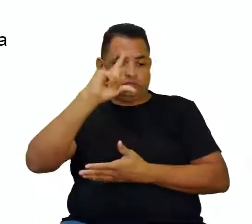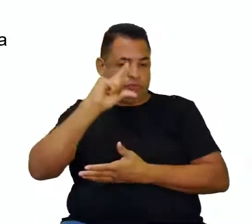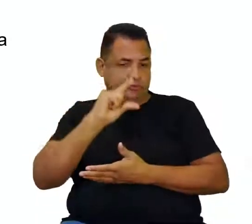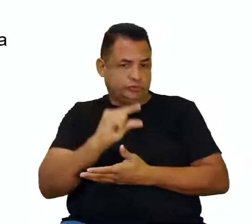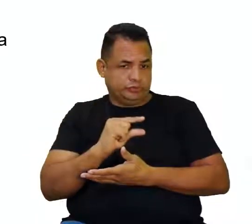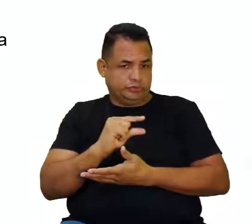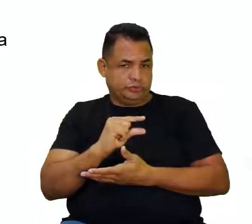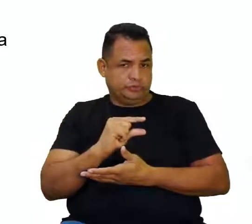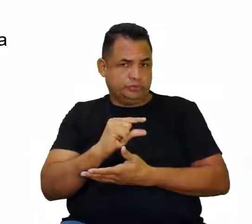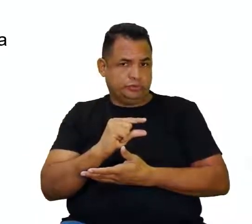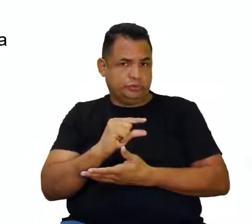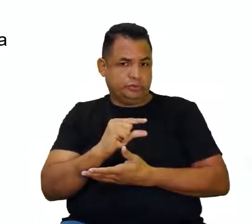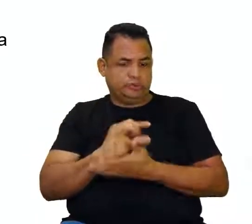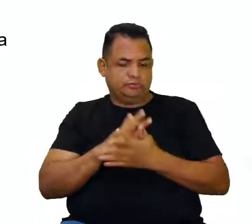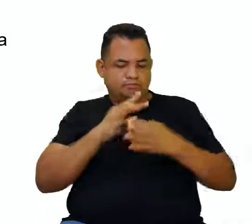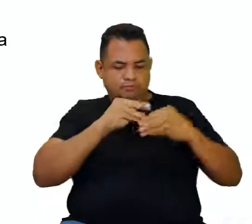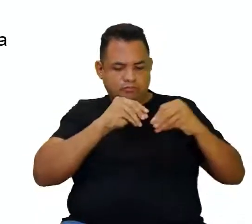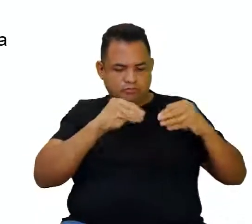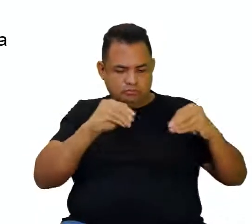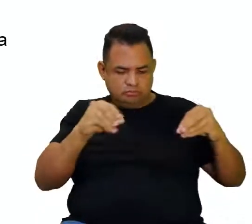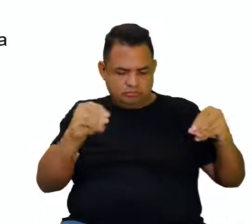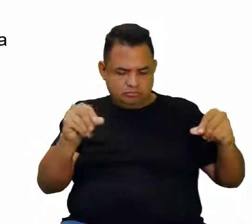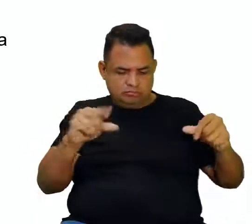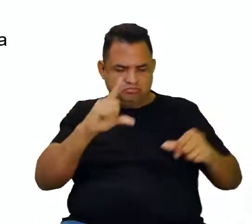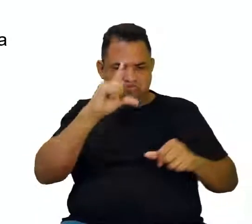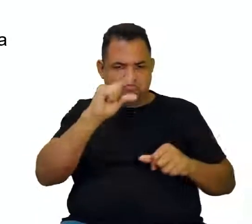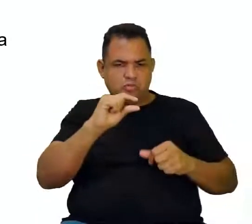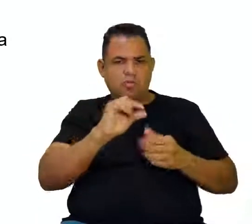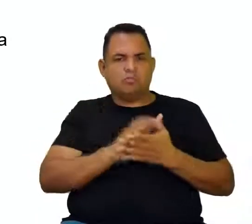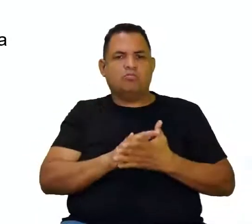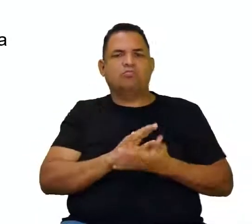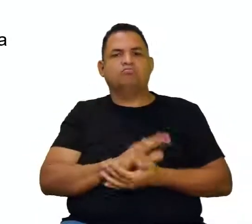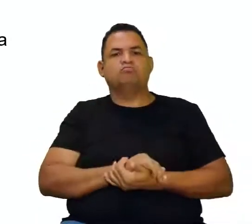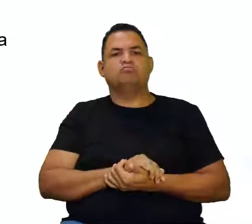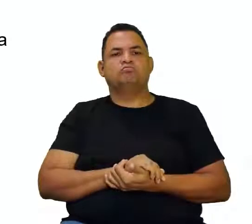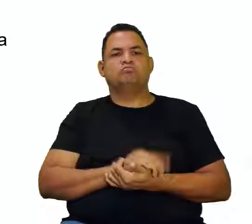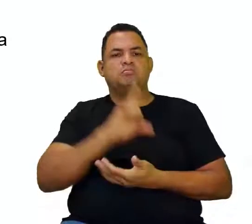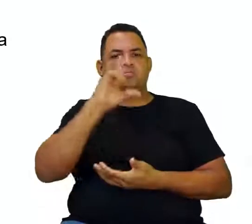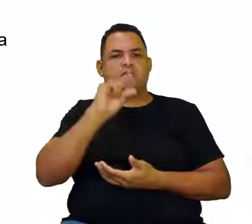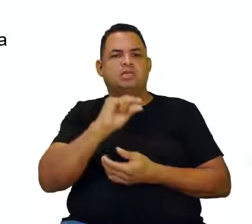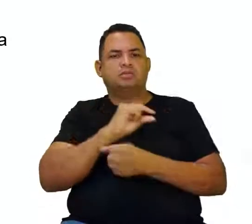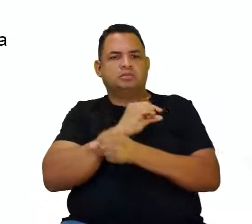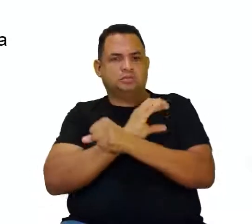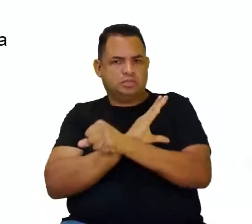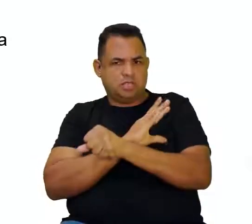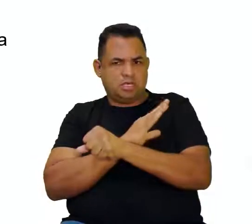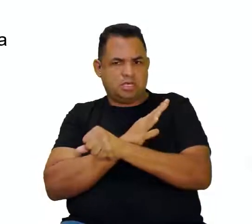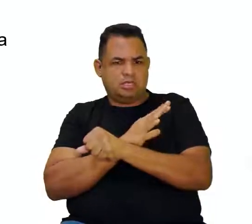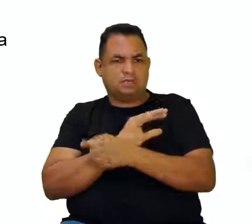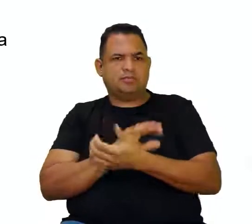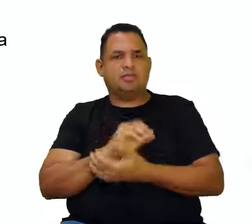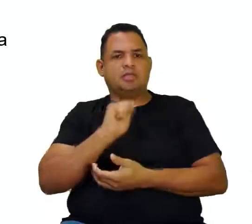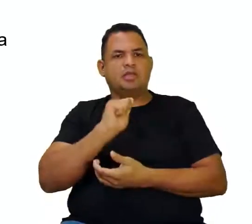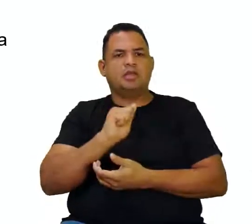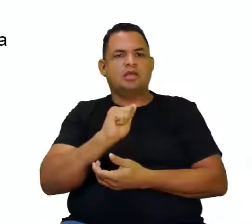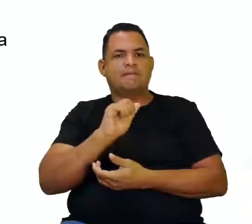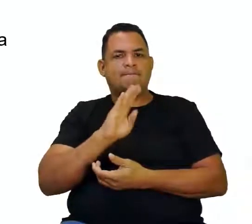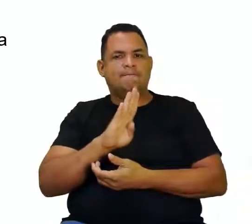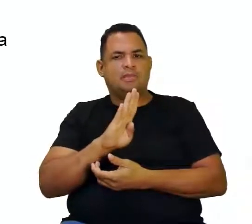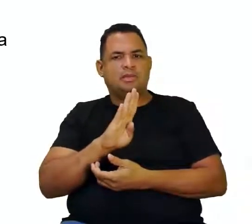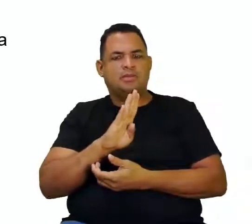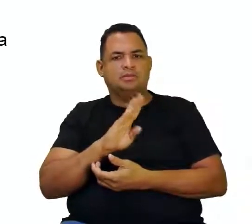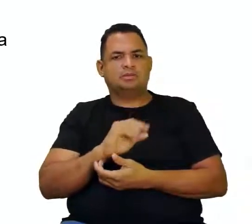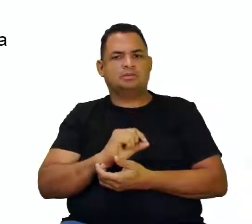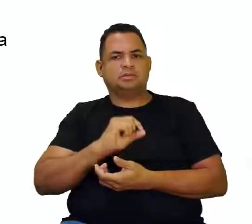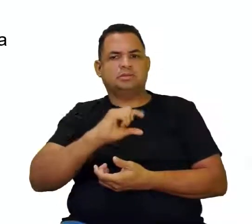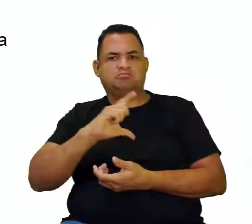inverso. Ele quer o solo um pouco menos ácido. Então, a letra A e a letra B, que falam em aumentar